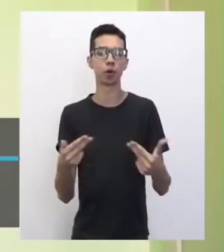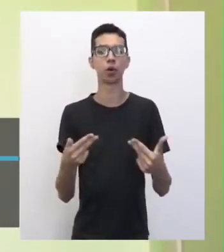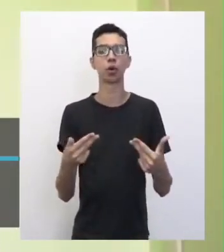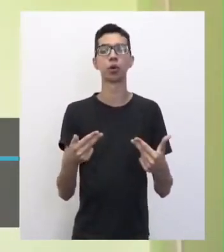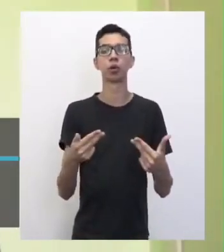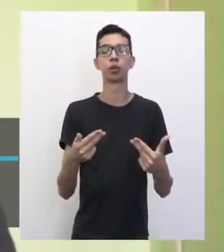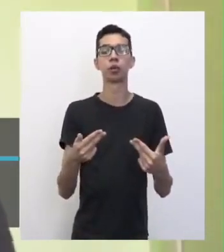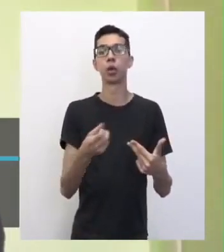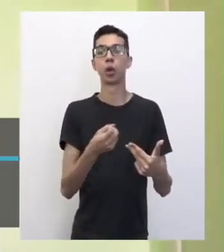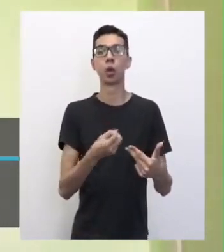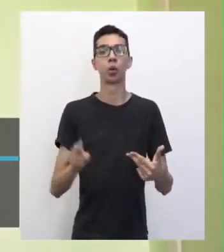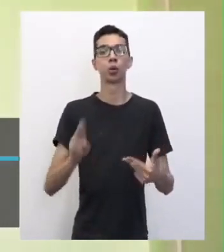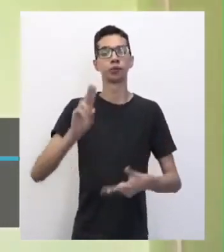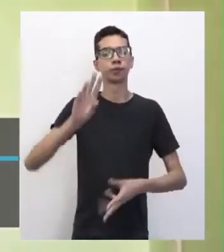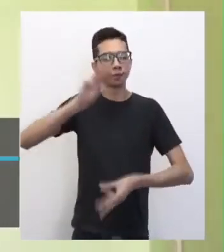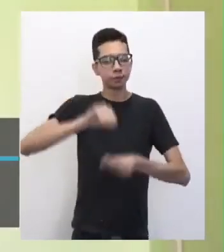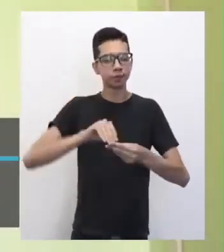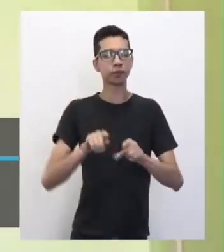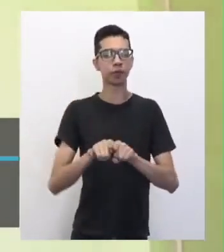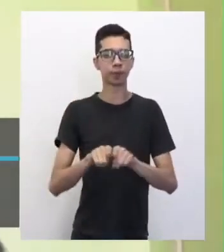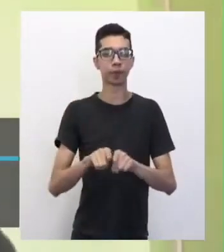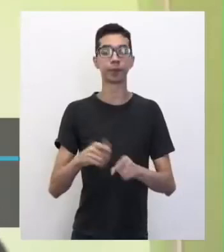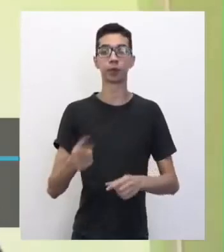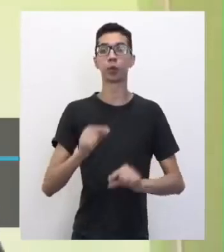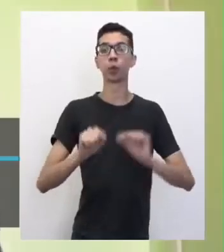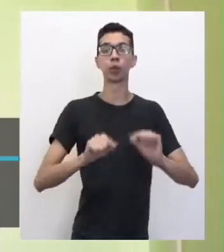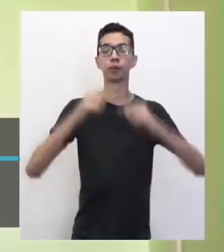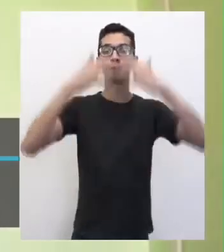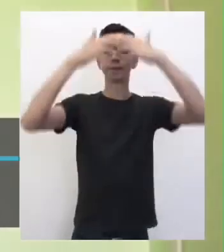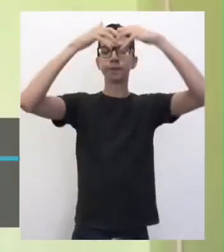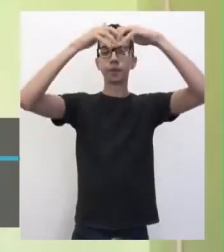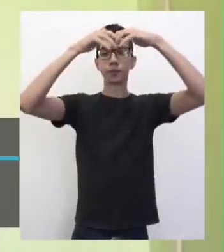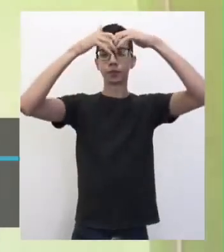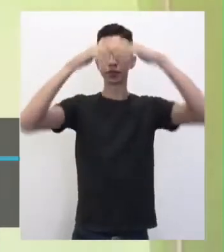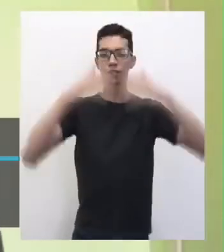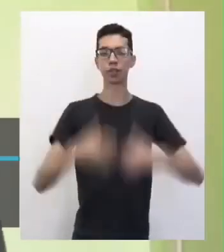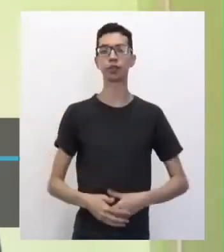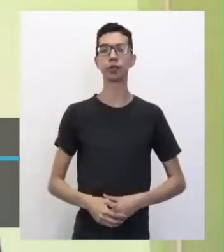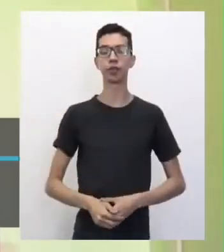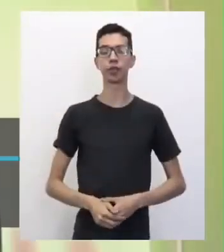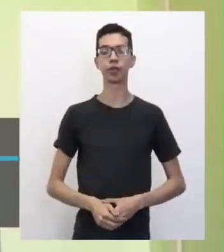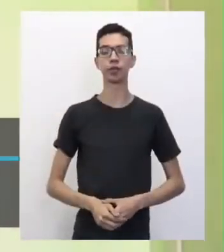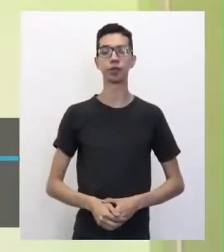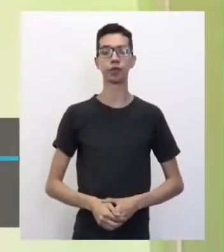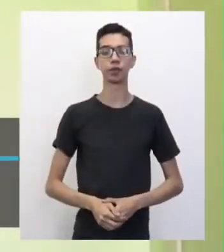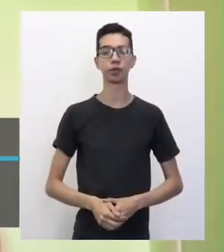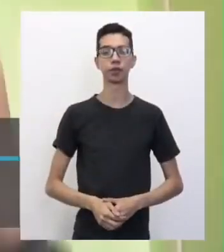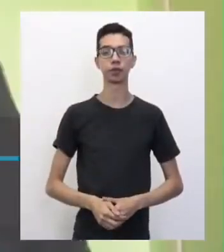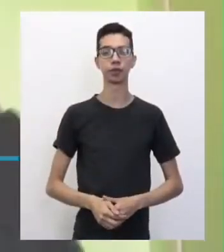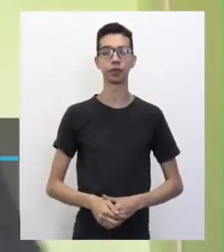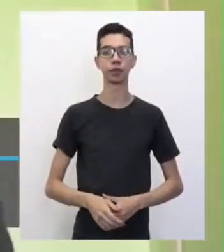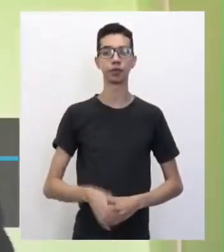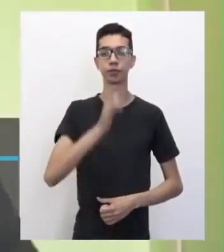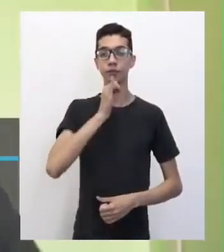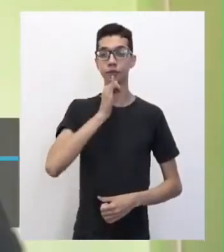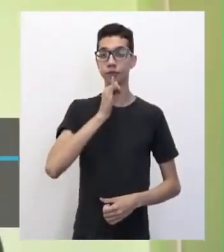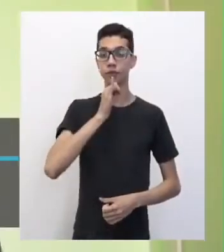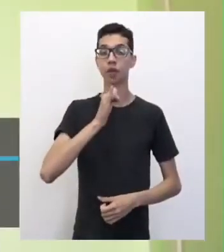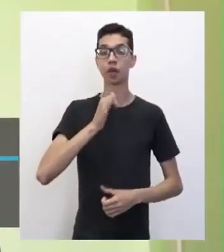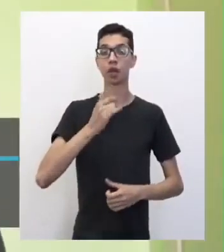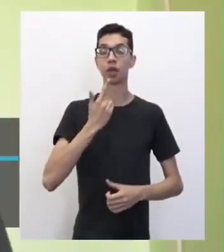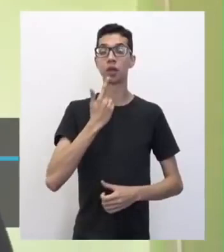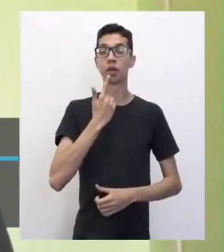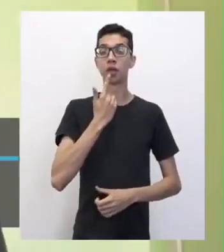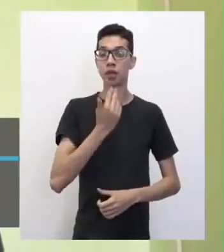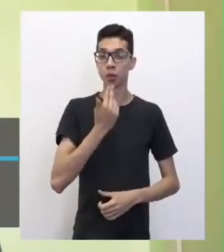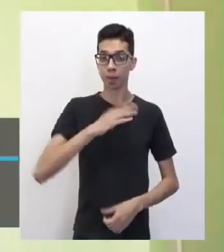conclusão, enfim. A ideia principal, pessoal, e isso é para tudo, não é na língua portuguesa só, mas assim, todas as